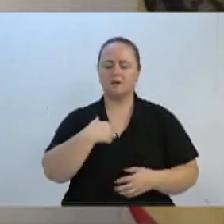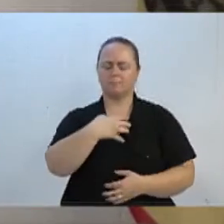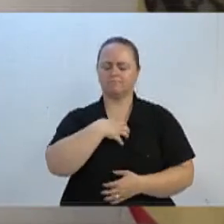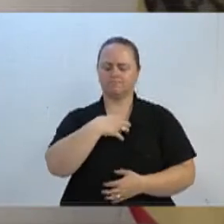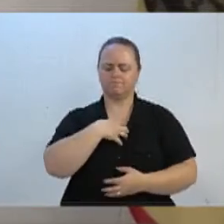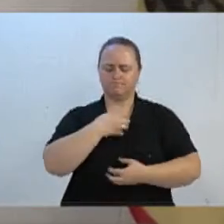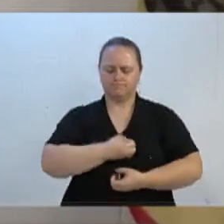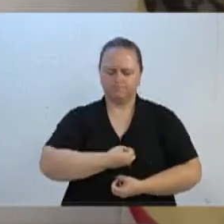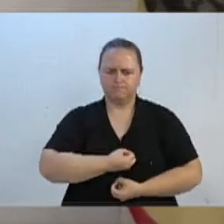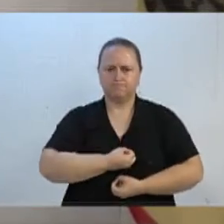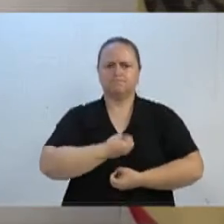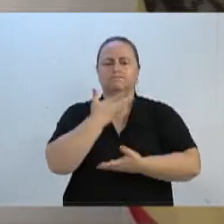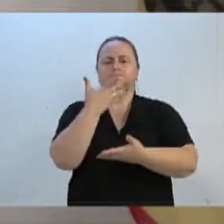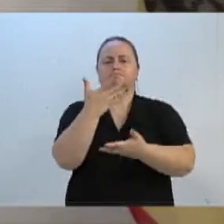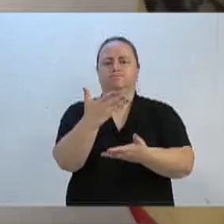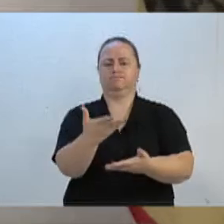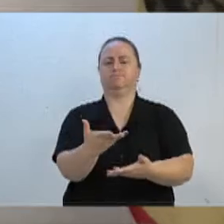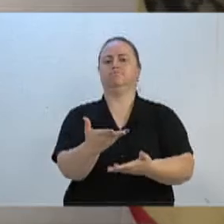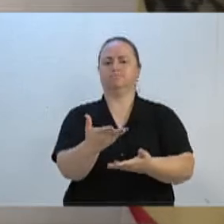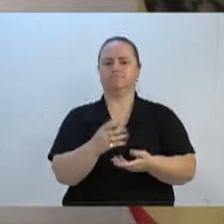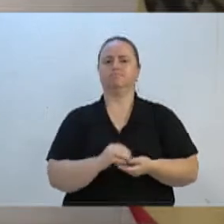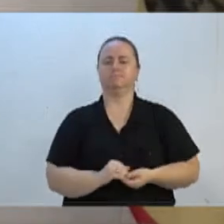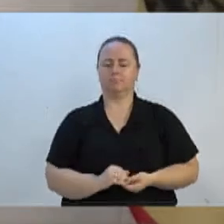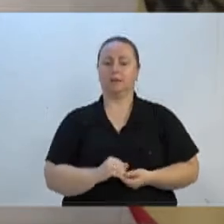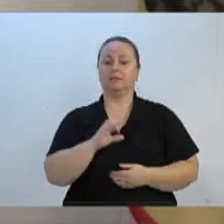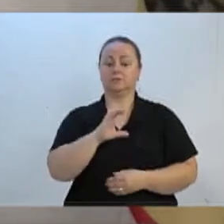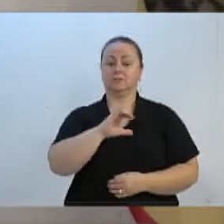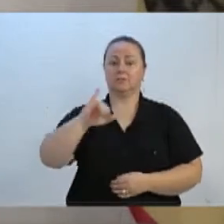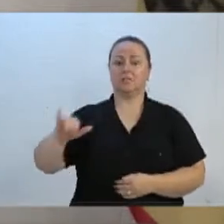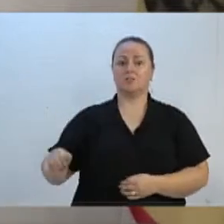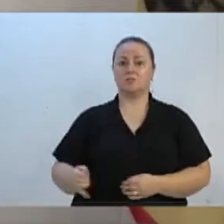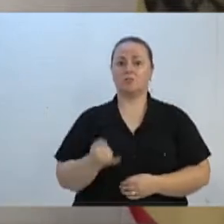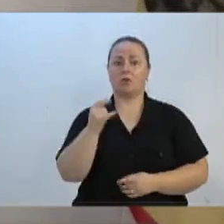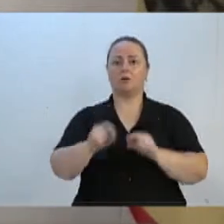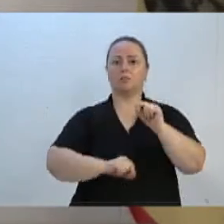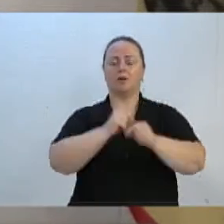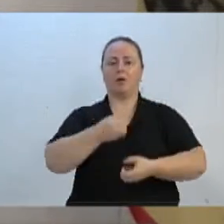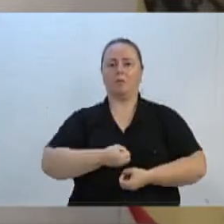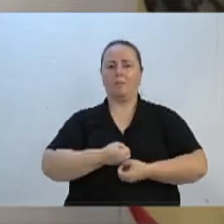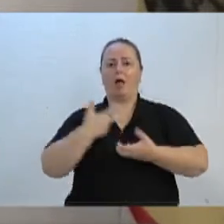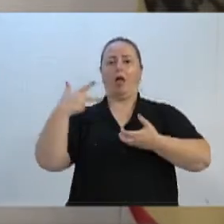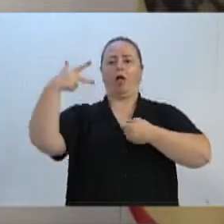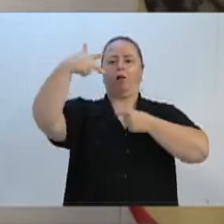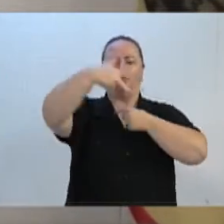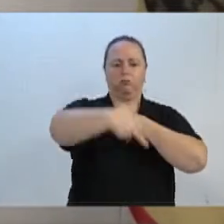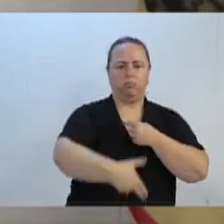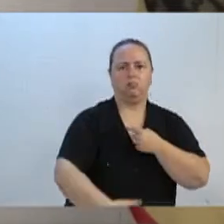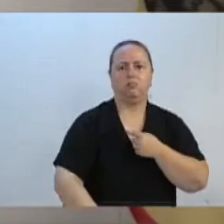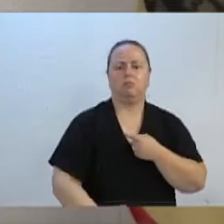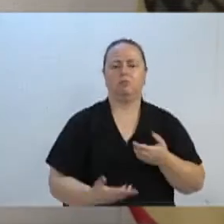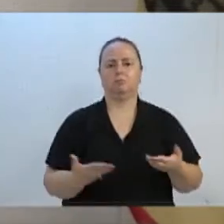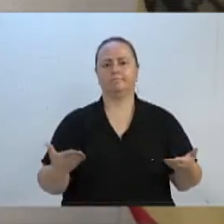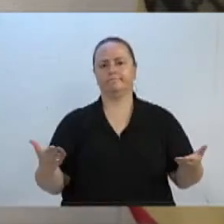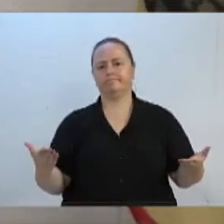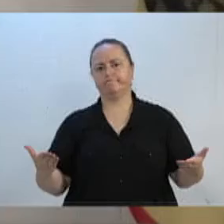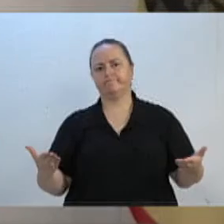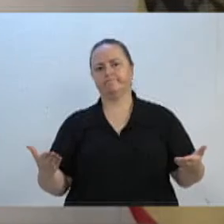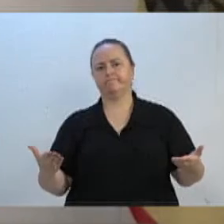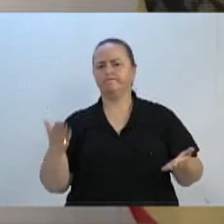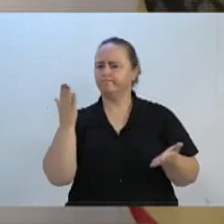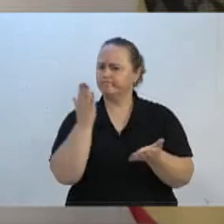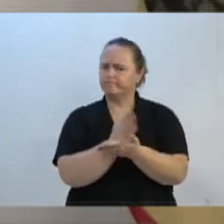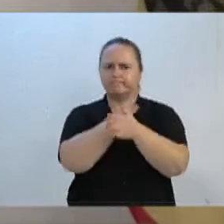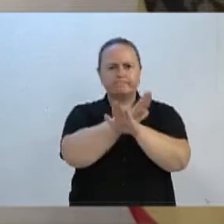aquilo que eu penso. E a CCJ tem impedido que eu faça isso e um monte de outros vereadores. Chega